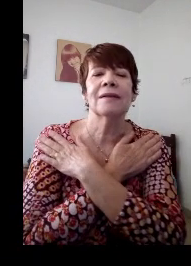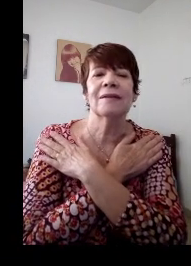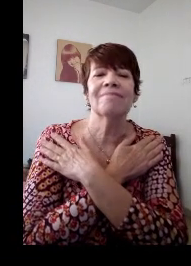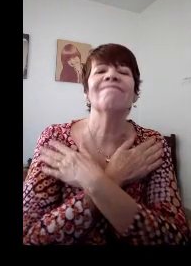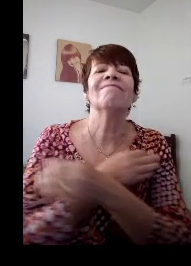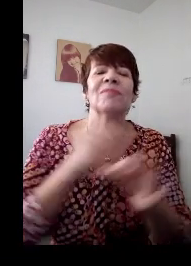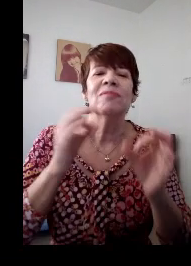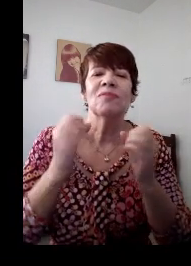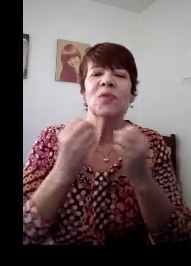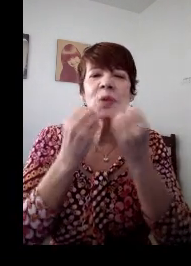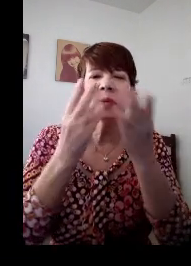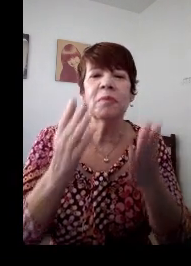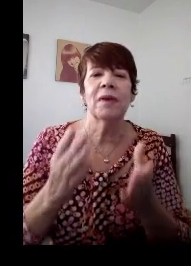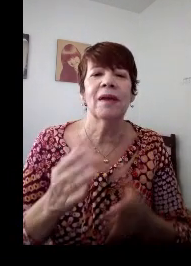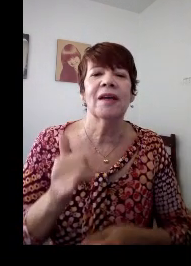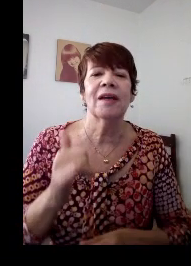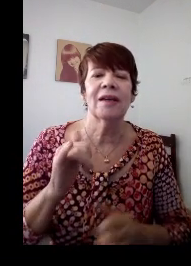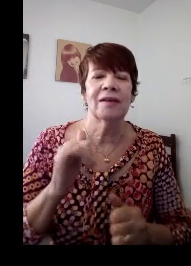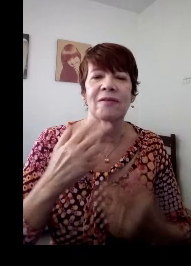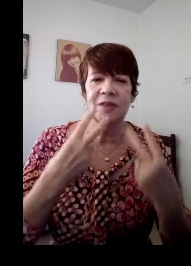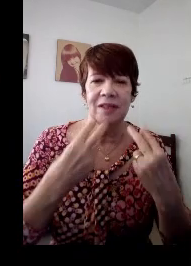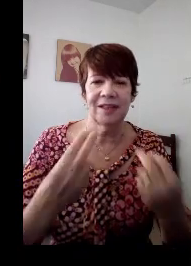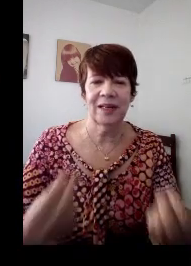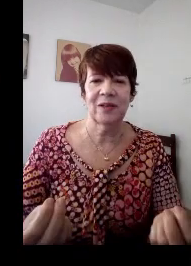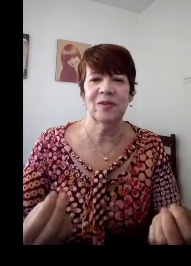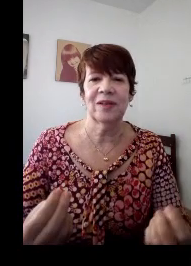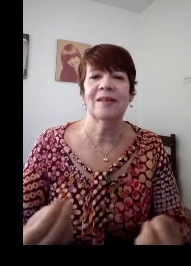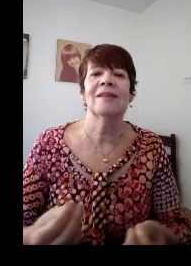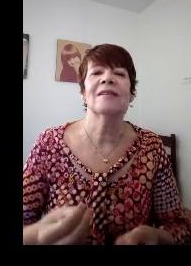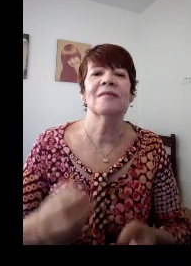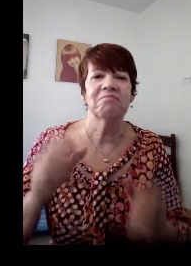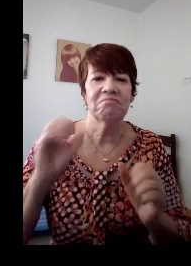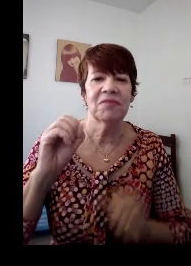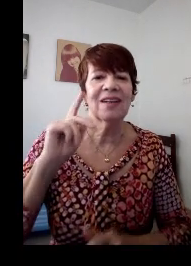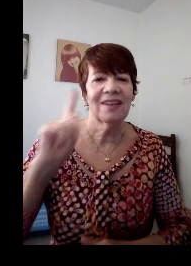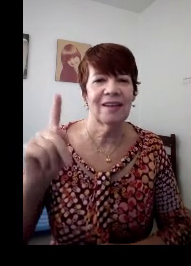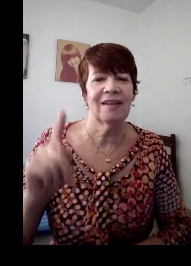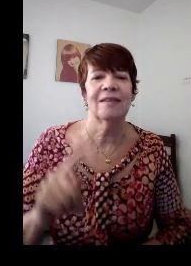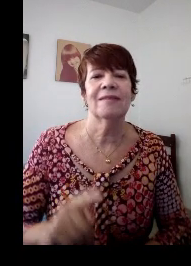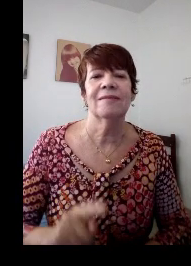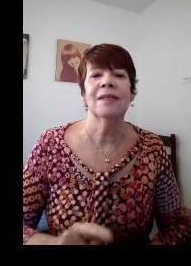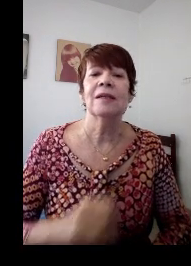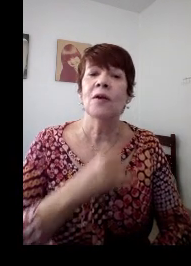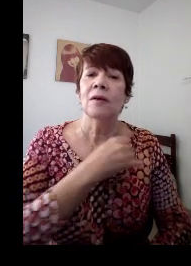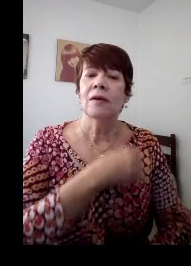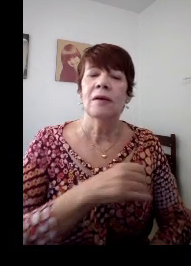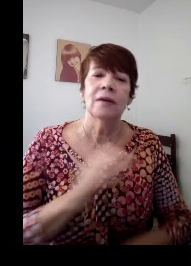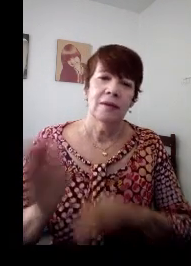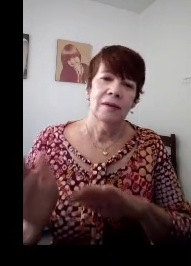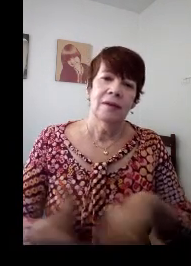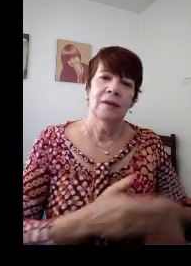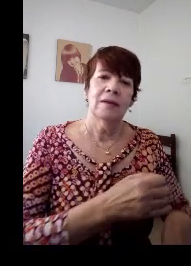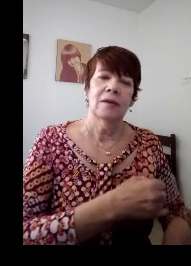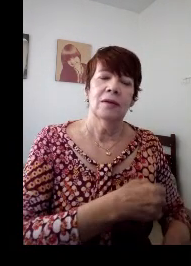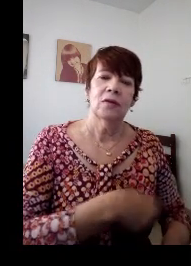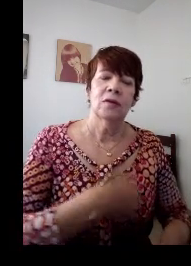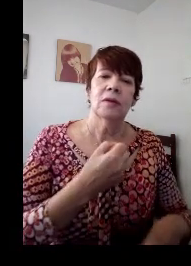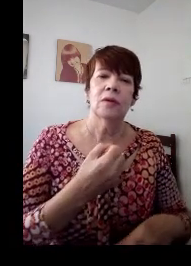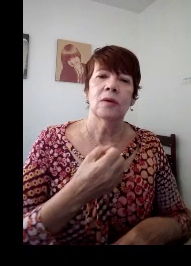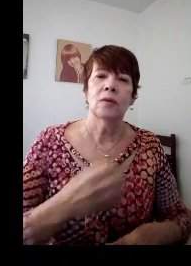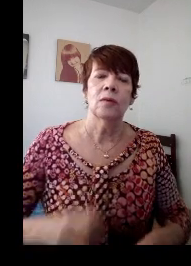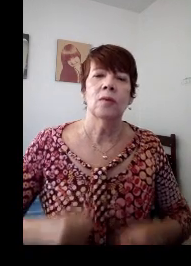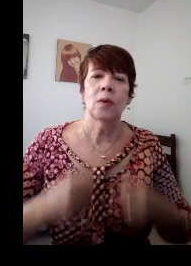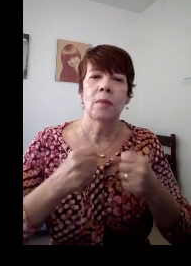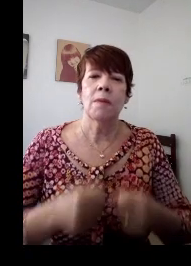que eles percebem que José agora é um homem poderoso, é um homem que abaixo do faraó, ele é um homem